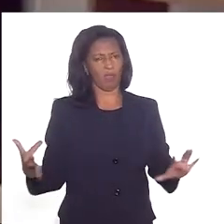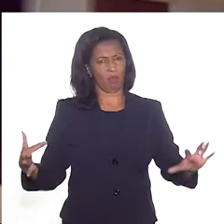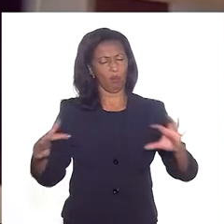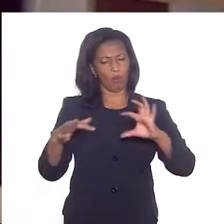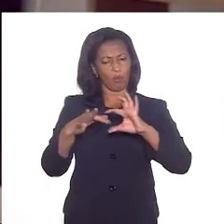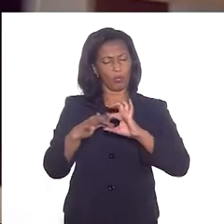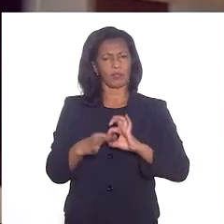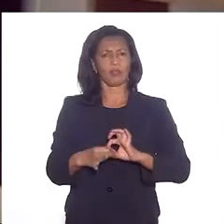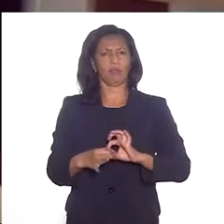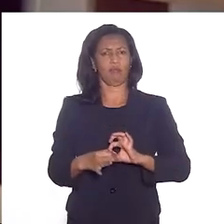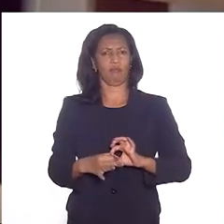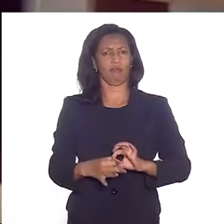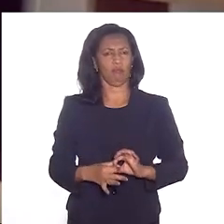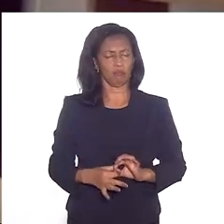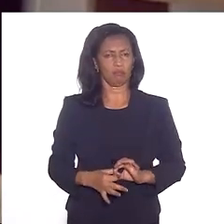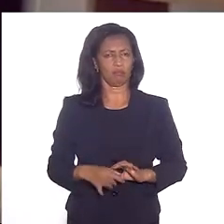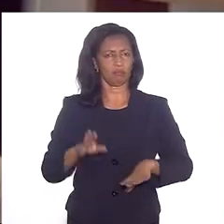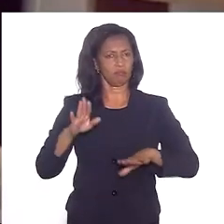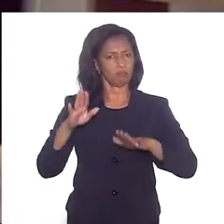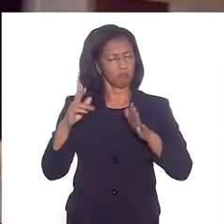É uma conexão mesmo